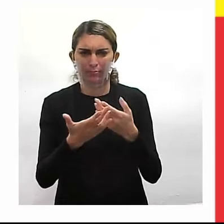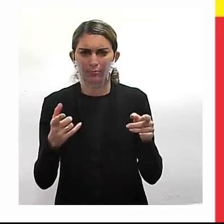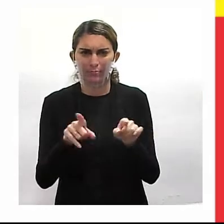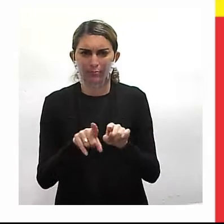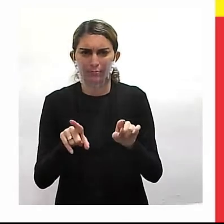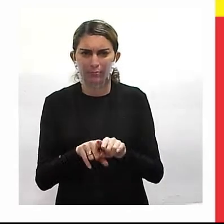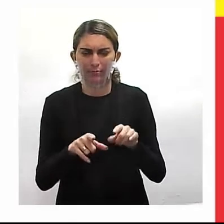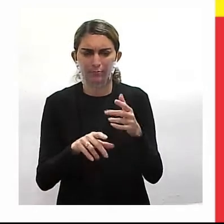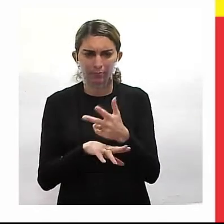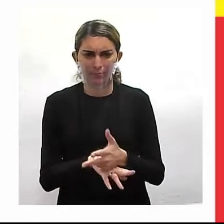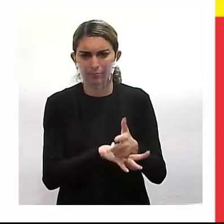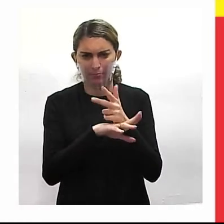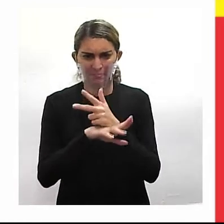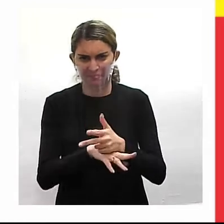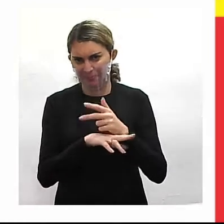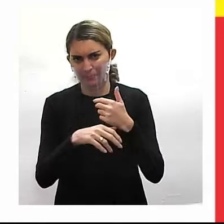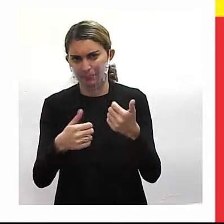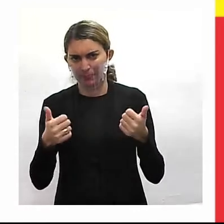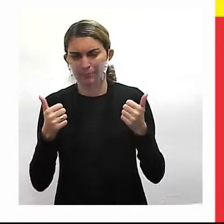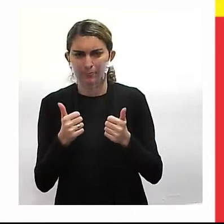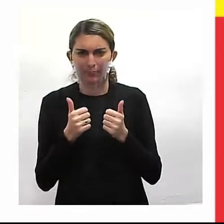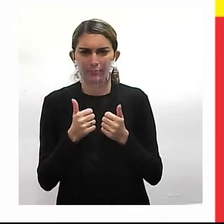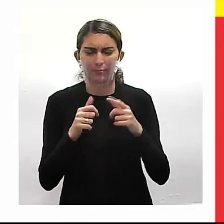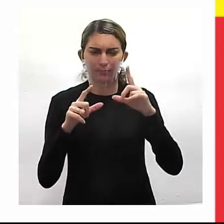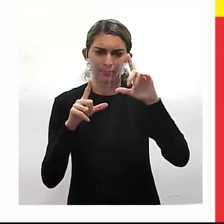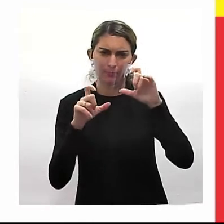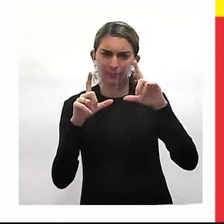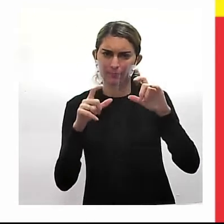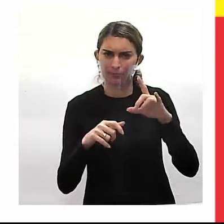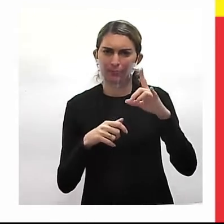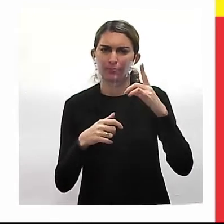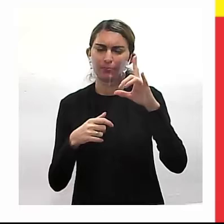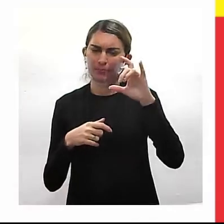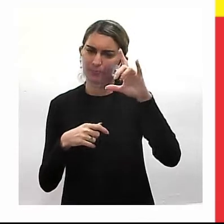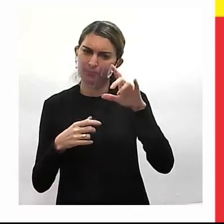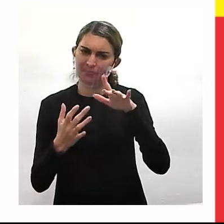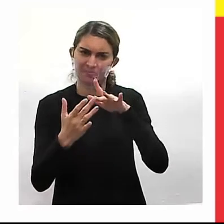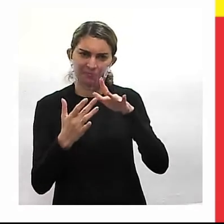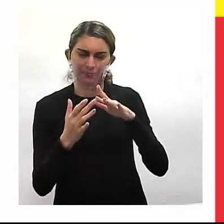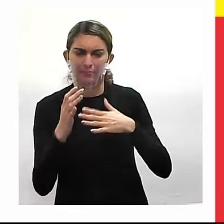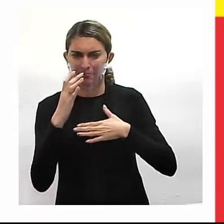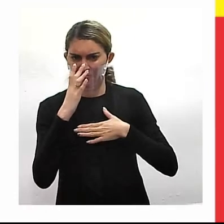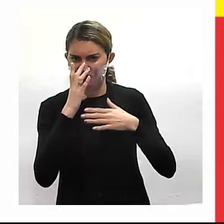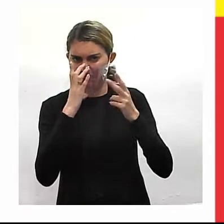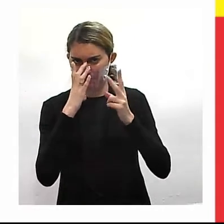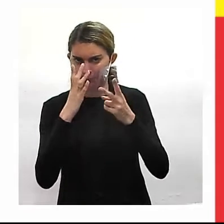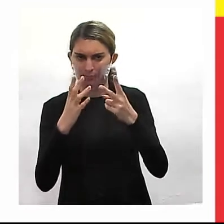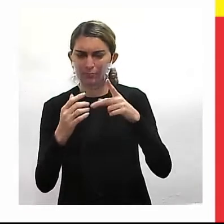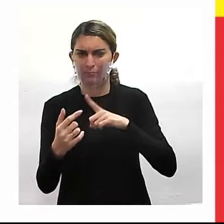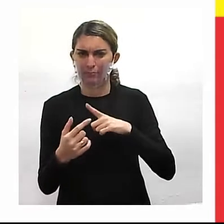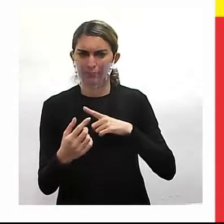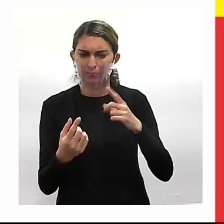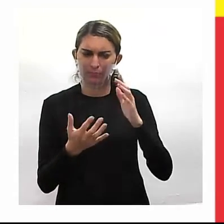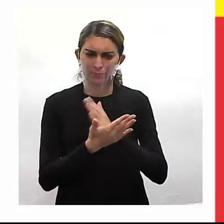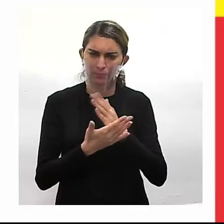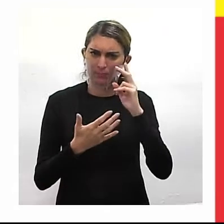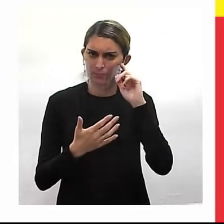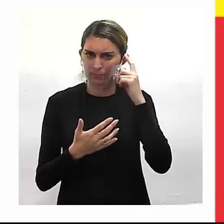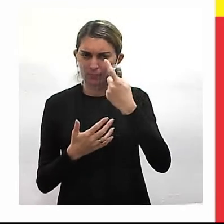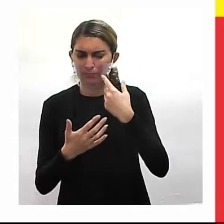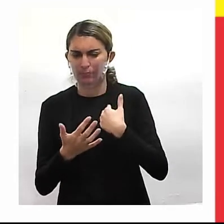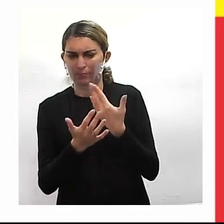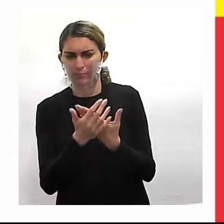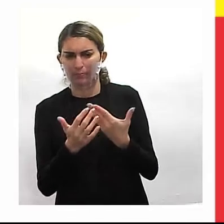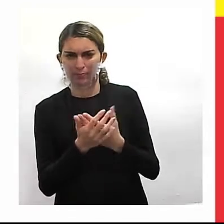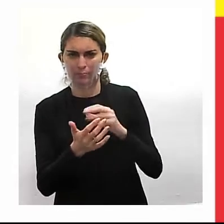no canal do YouTube, Bruno Lardião, e o Instagram também, você pode estar em contato comigo sempre que tiver alguma dúvida nas minhas aulas ou